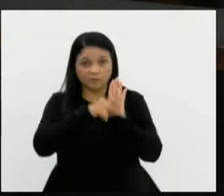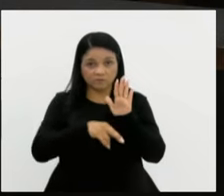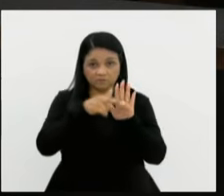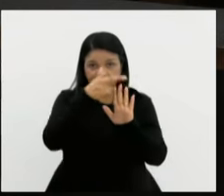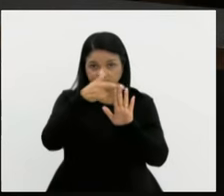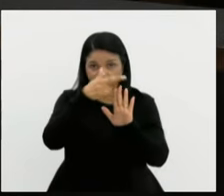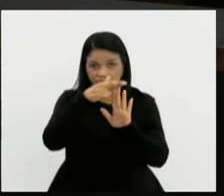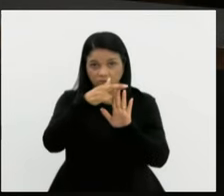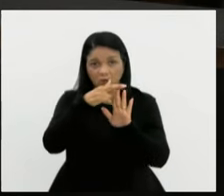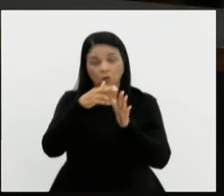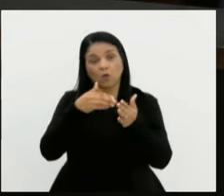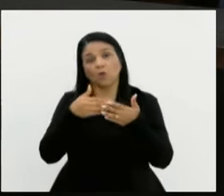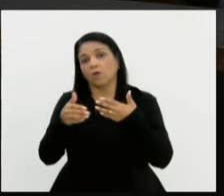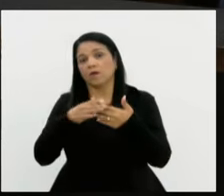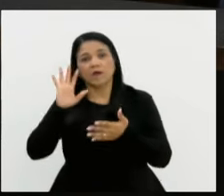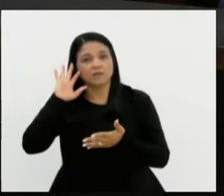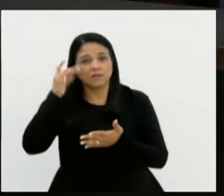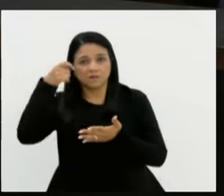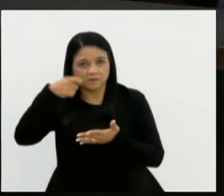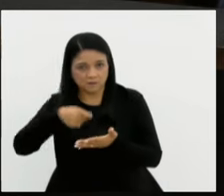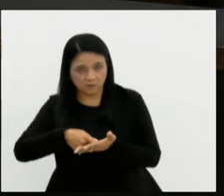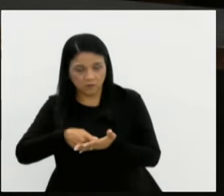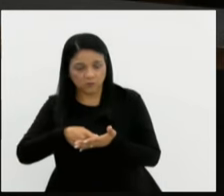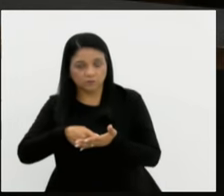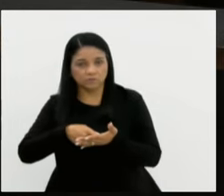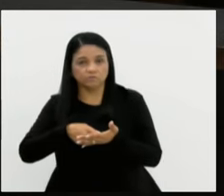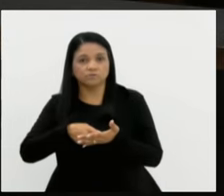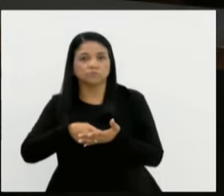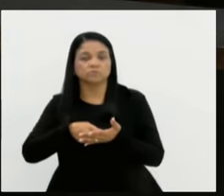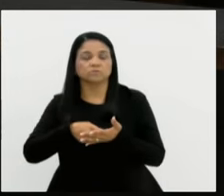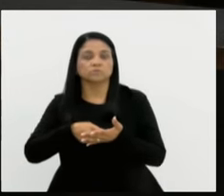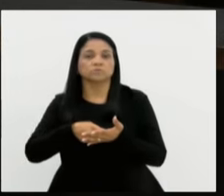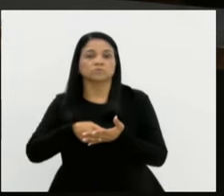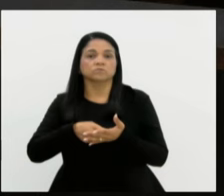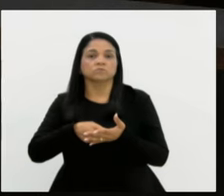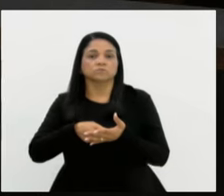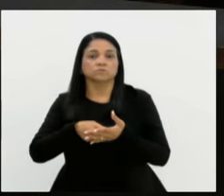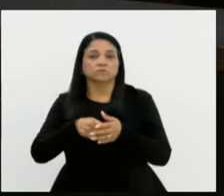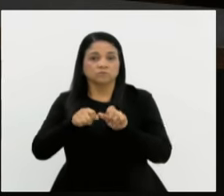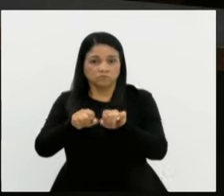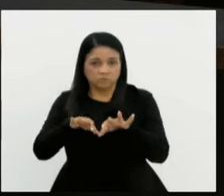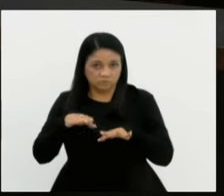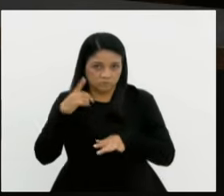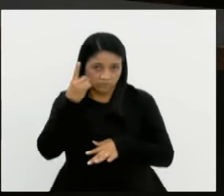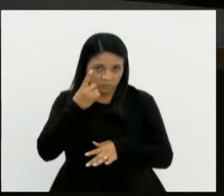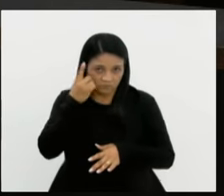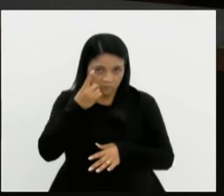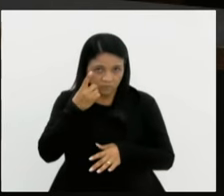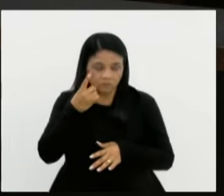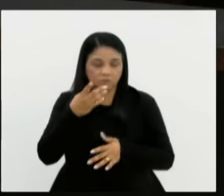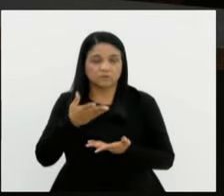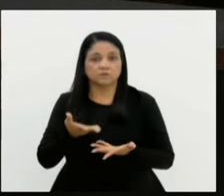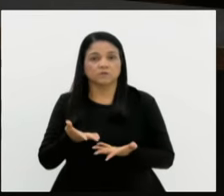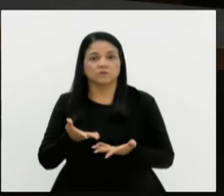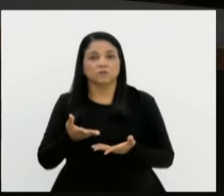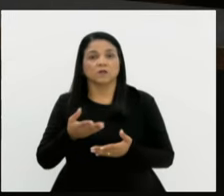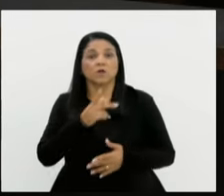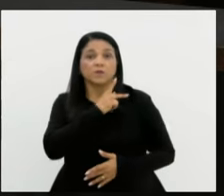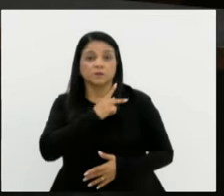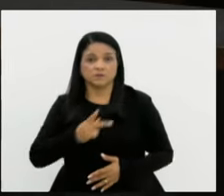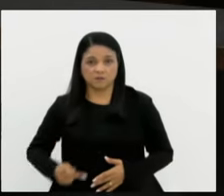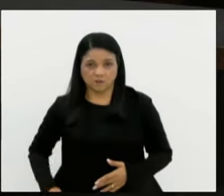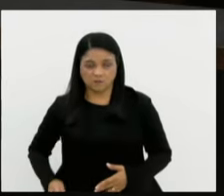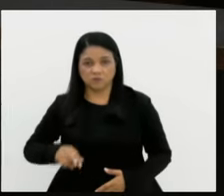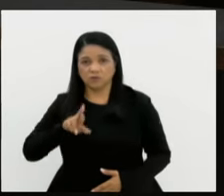decisão tomada pelo egrégio plenário deste Augusto Parlamento. O excelentíssimo senhor